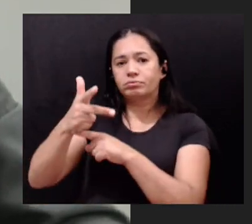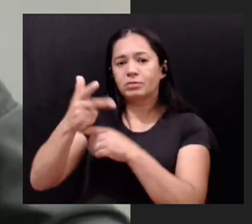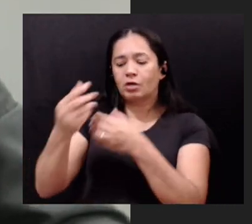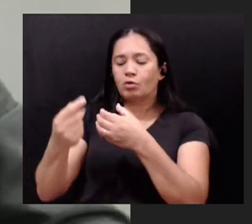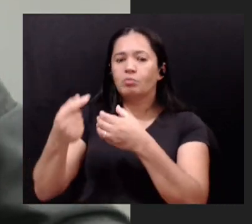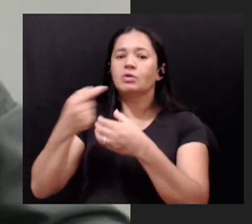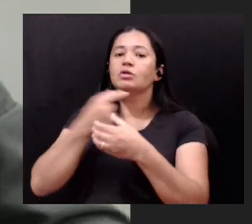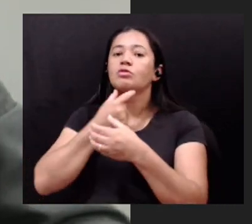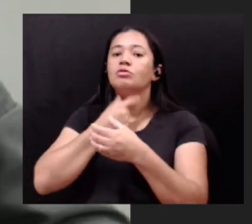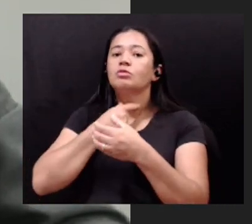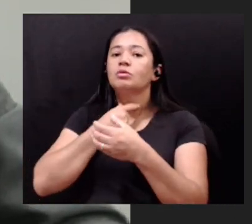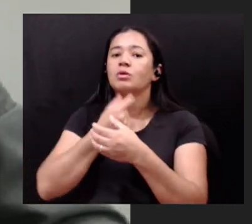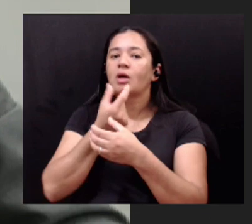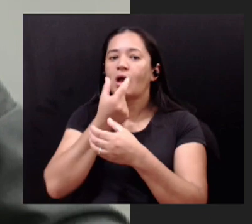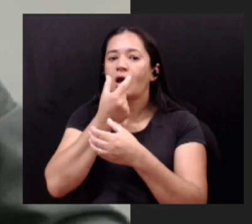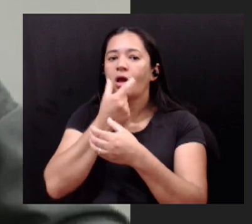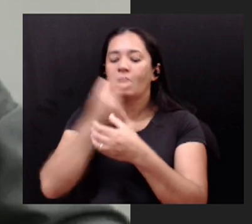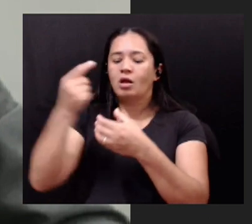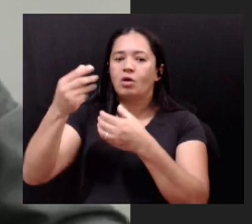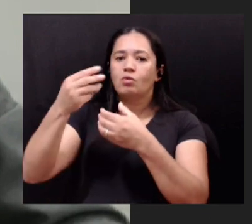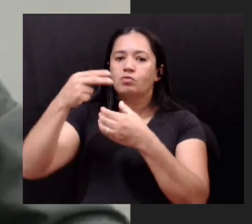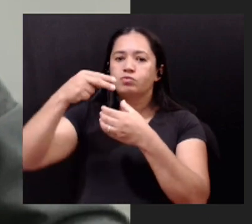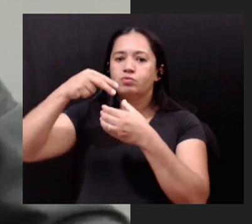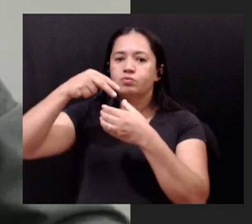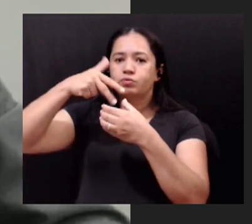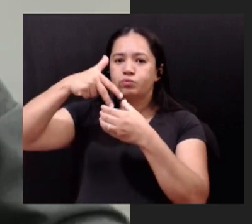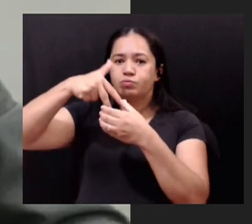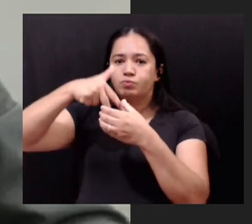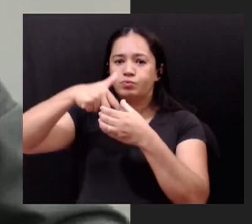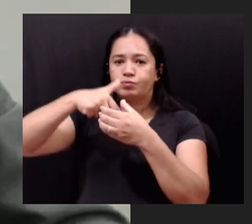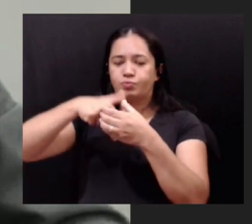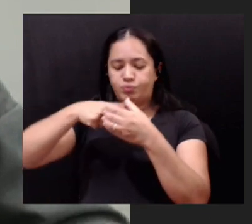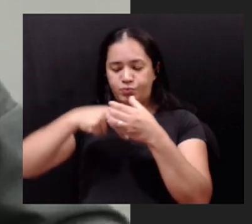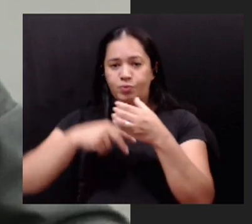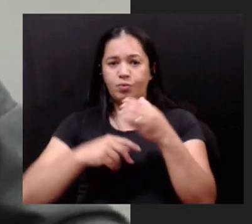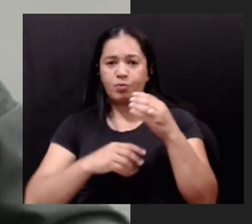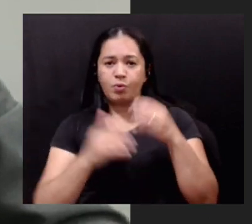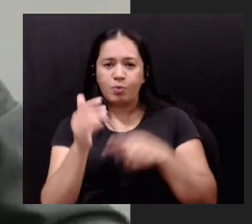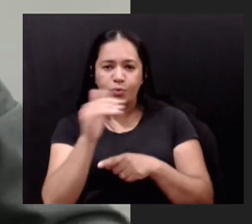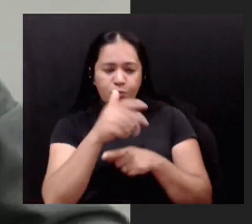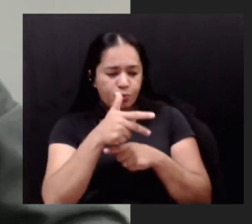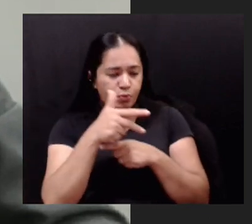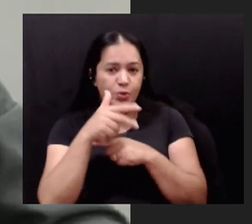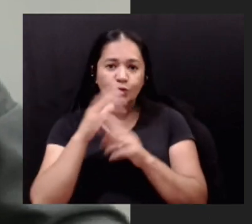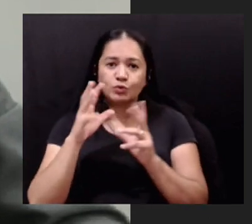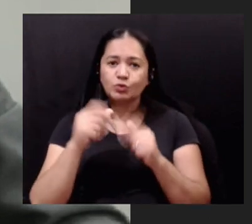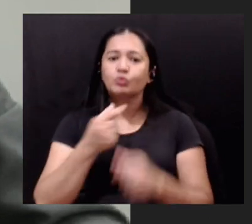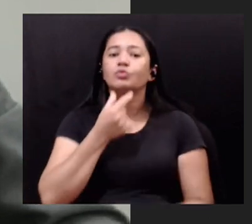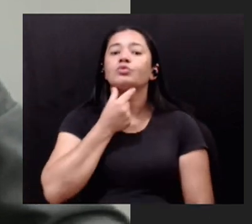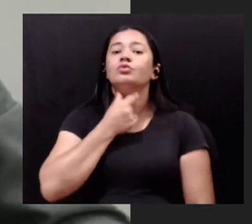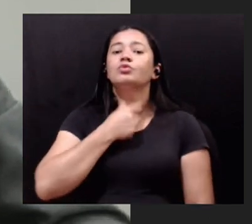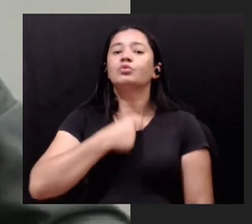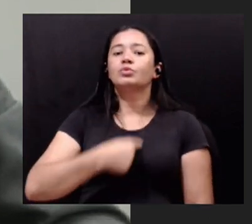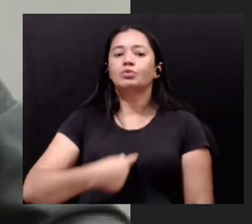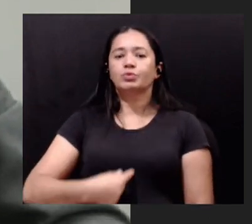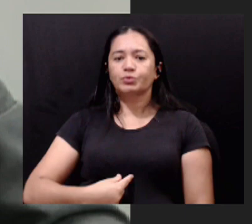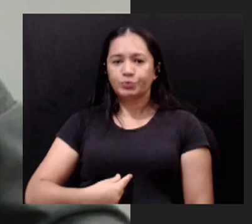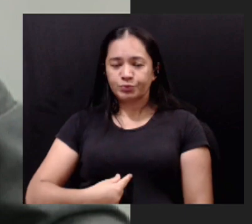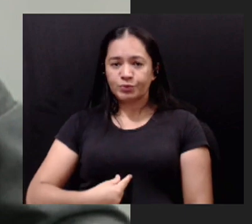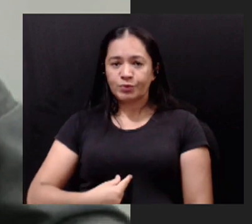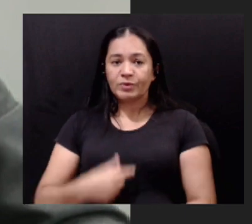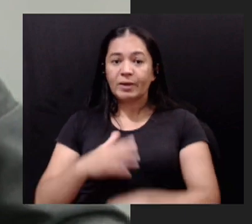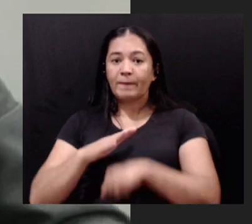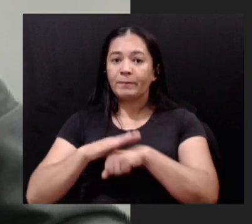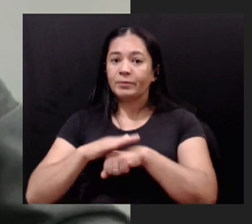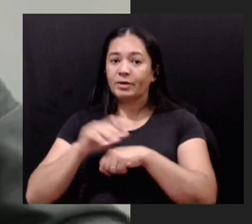que desce pelo trato digestivo e vai ver ali até o estômago e o comecinho do intestino. Para fazer isso, a